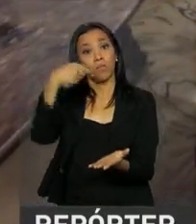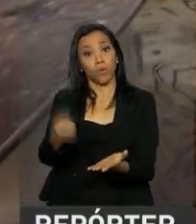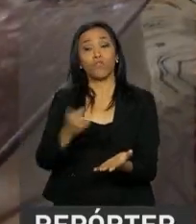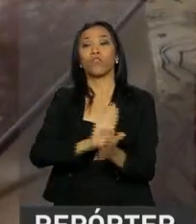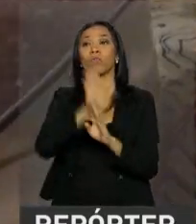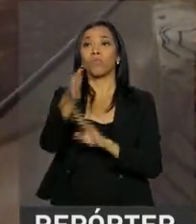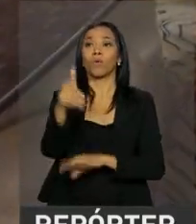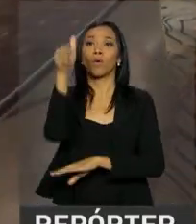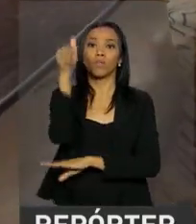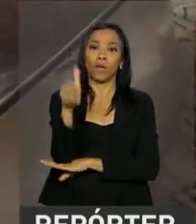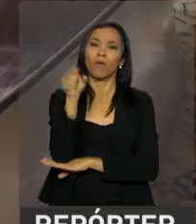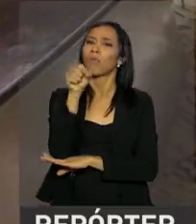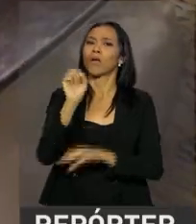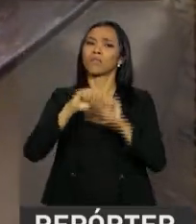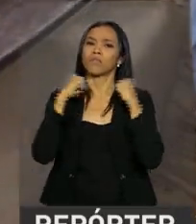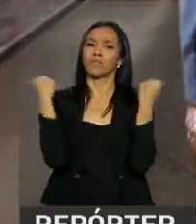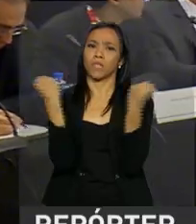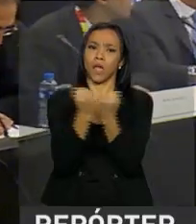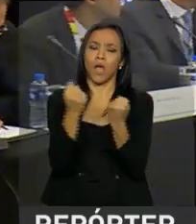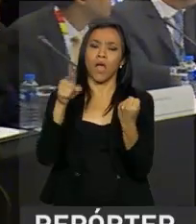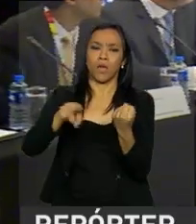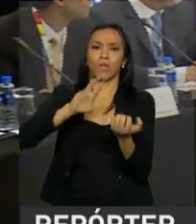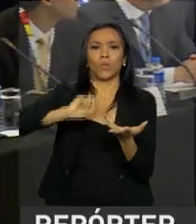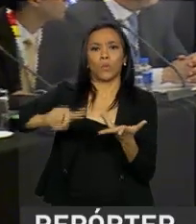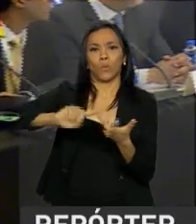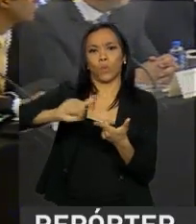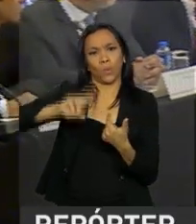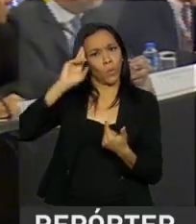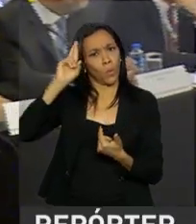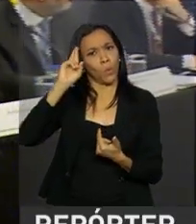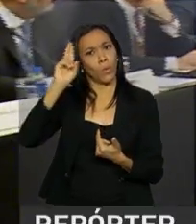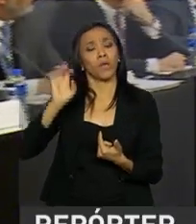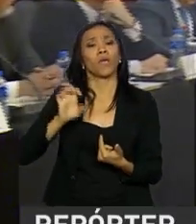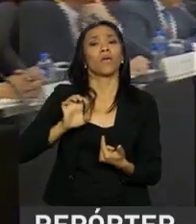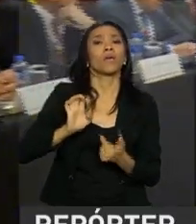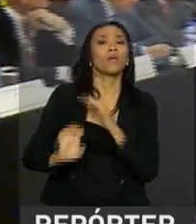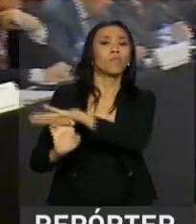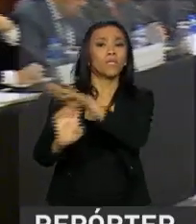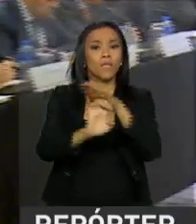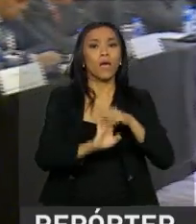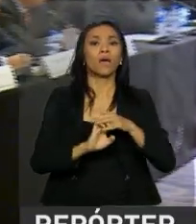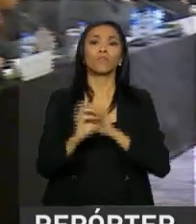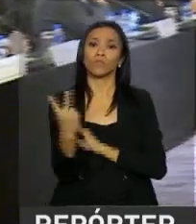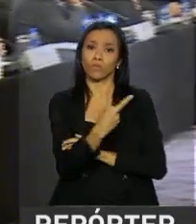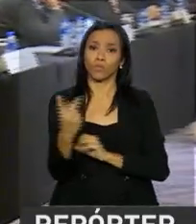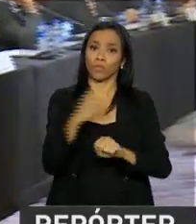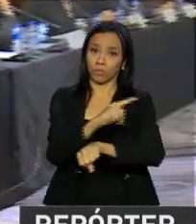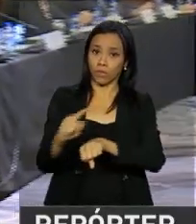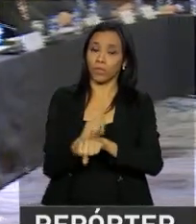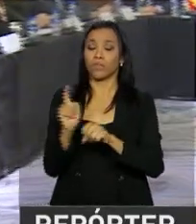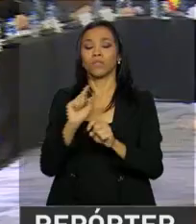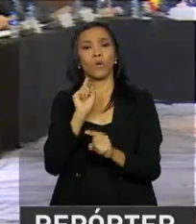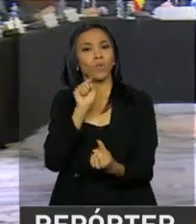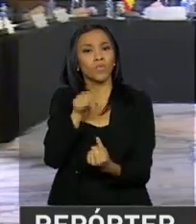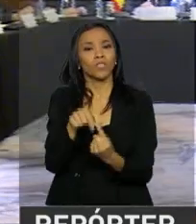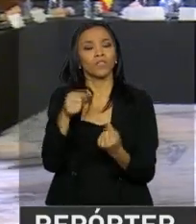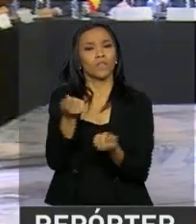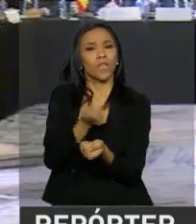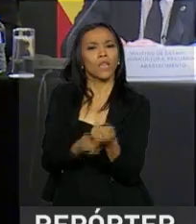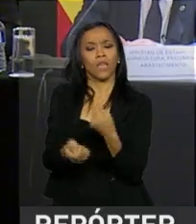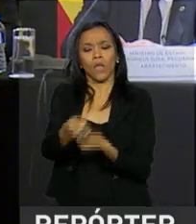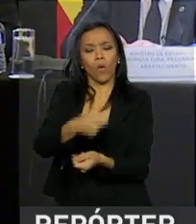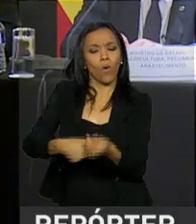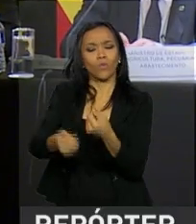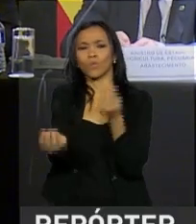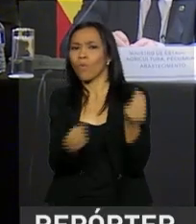onde aconteceu um seminário com empresários e investidores chineses e brasileiros, que discutiu oportunidades de negócios entre os dois